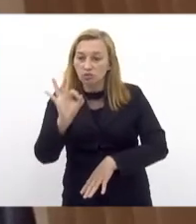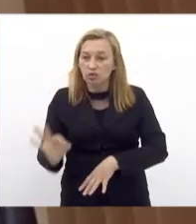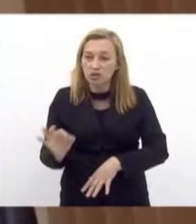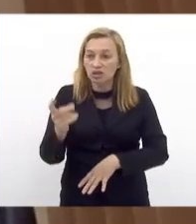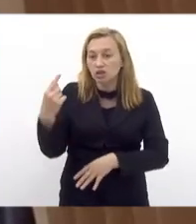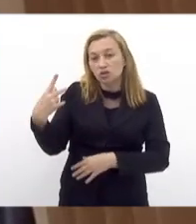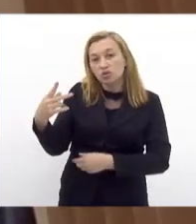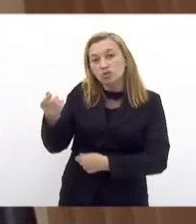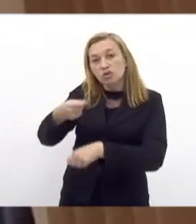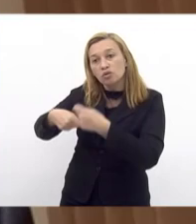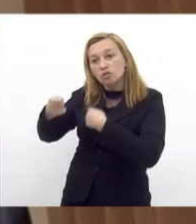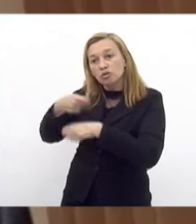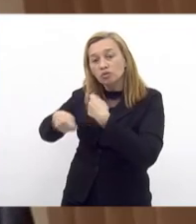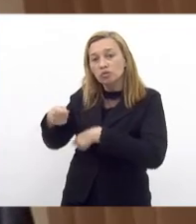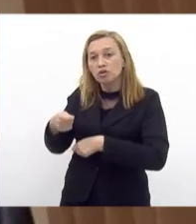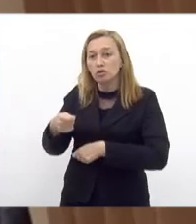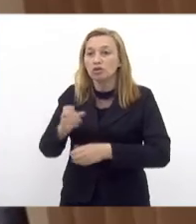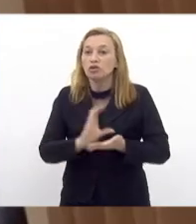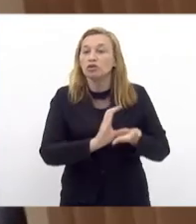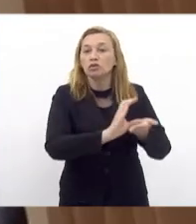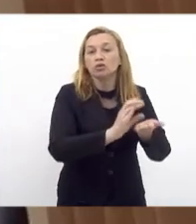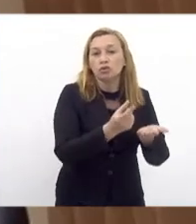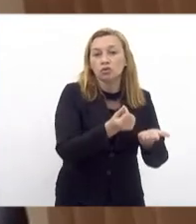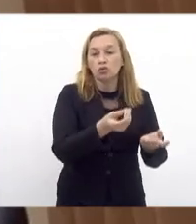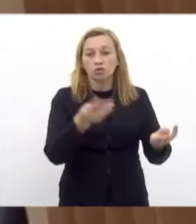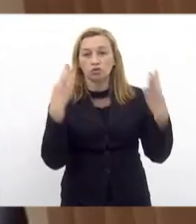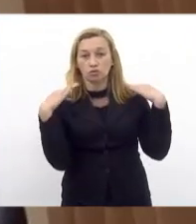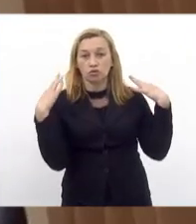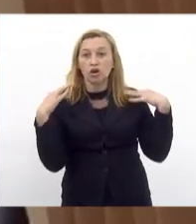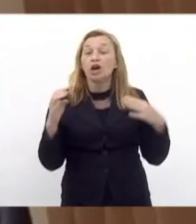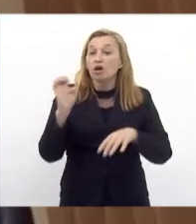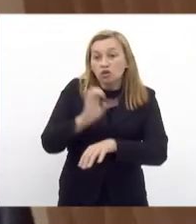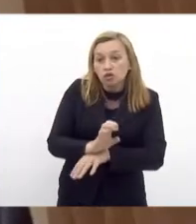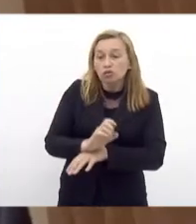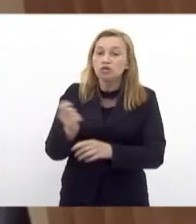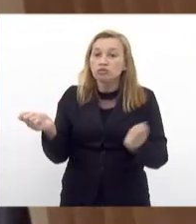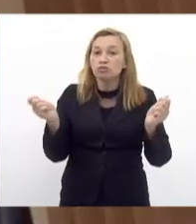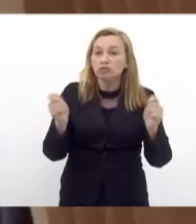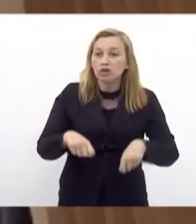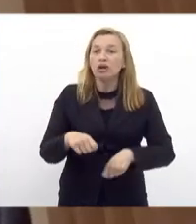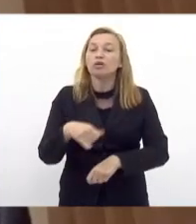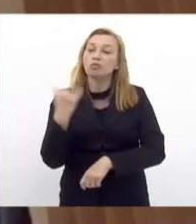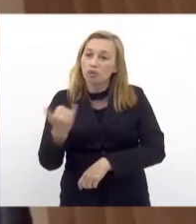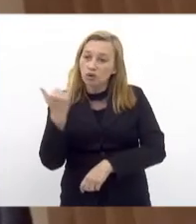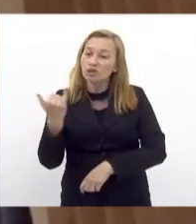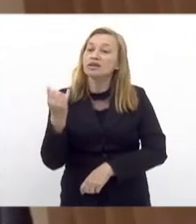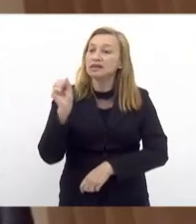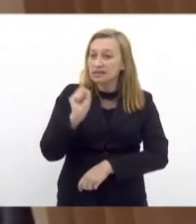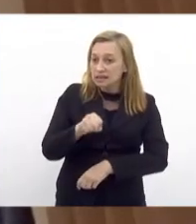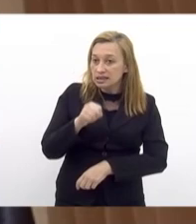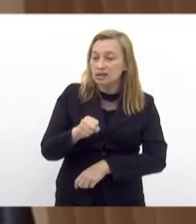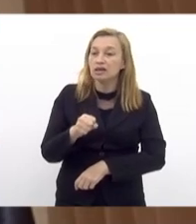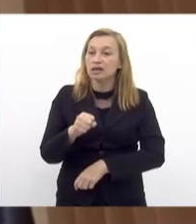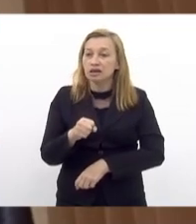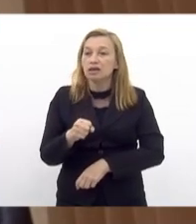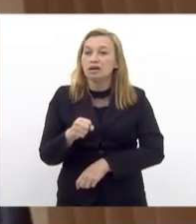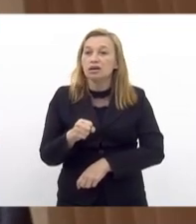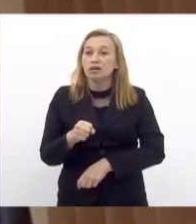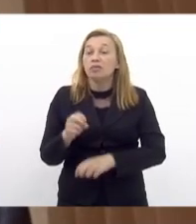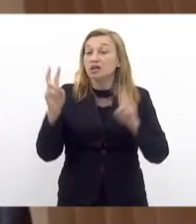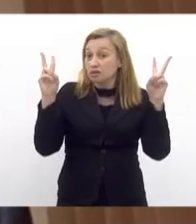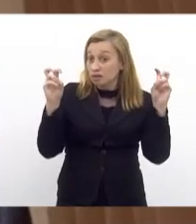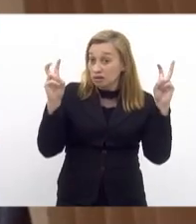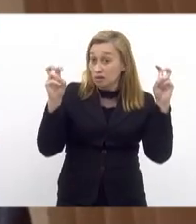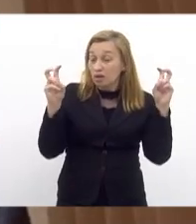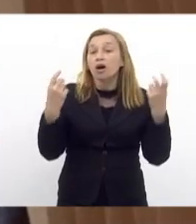economia é com recursos oriundos do turismo. Então, é um estado que dá a importância, né, necessária para esse tema.